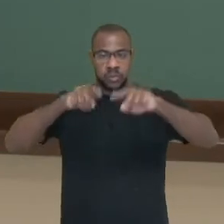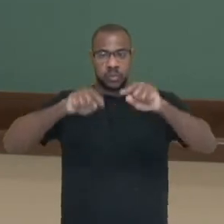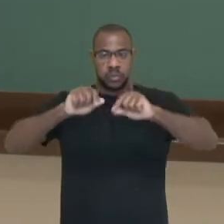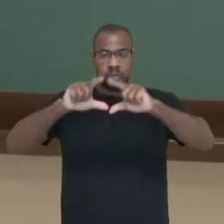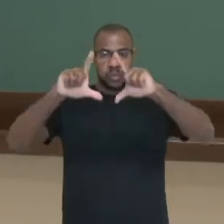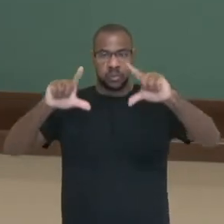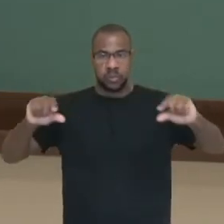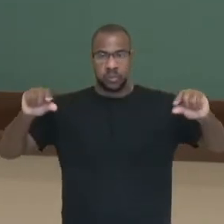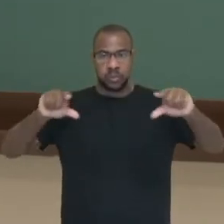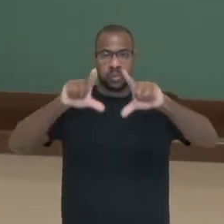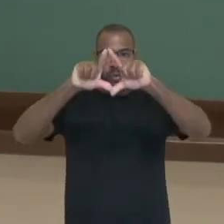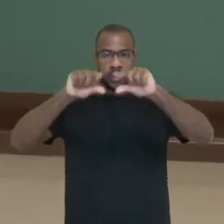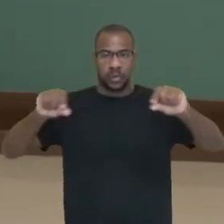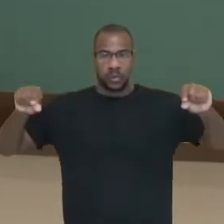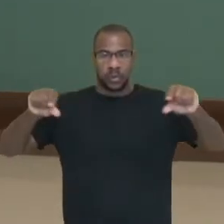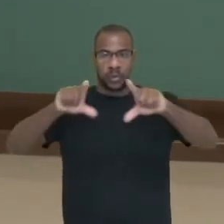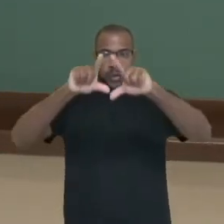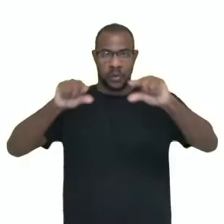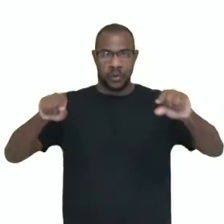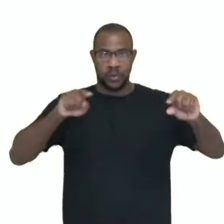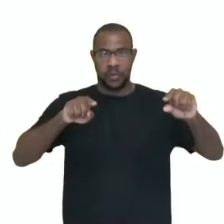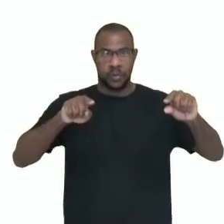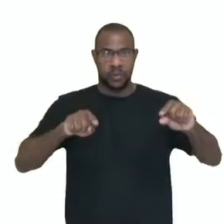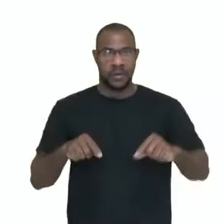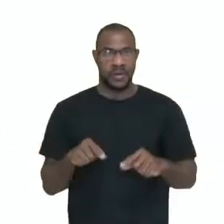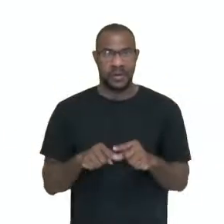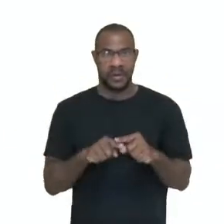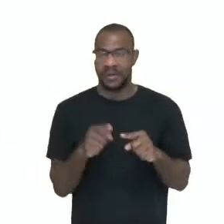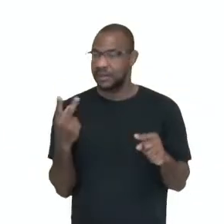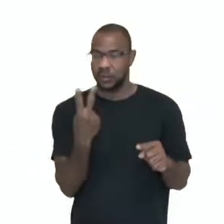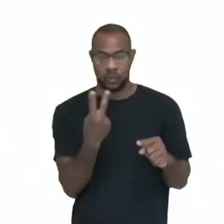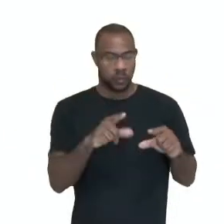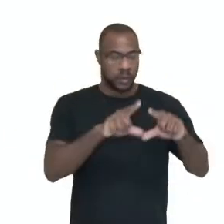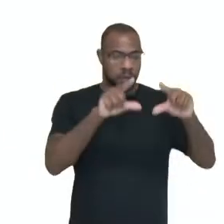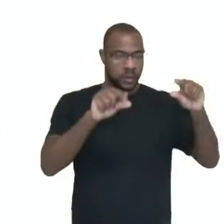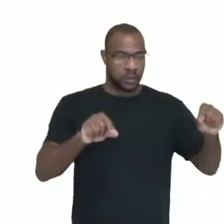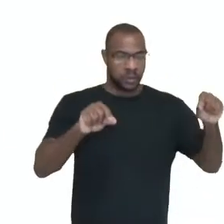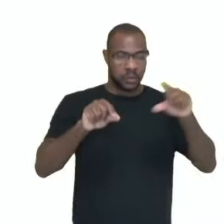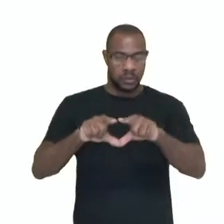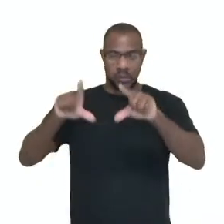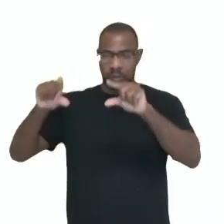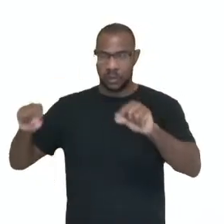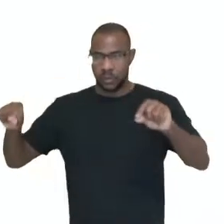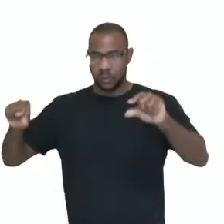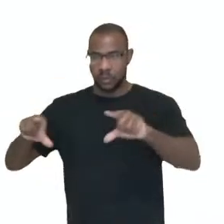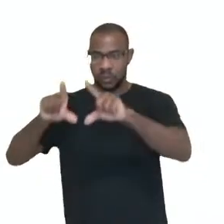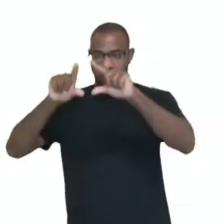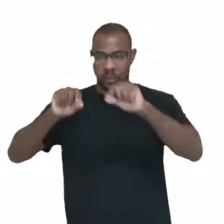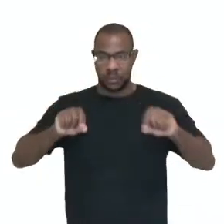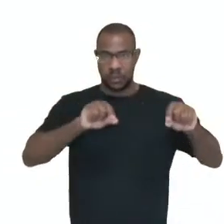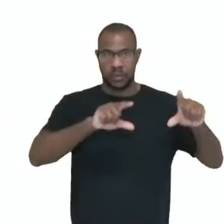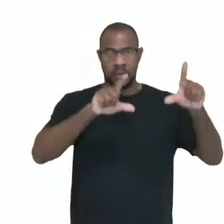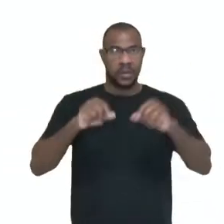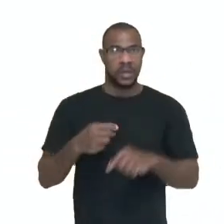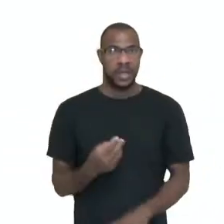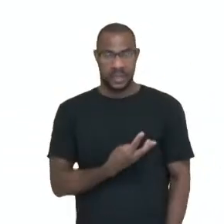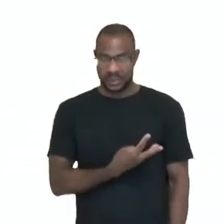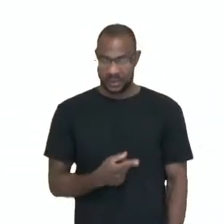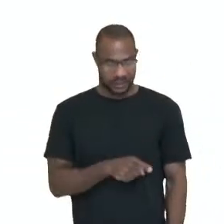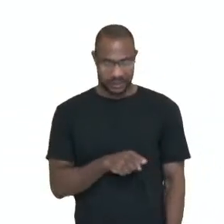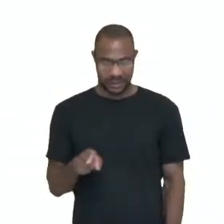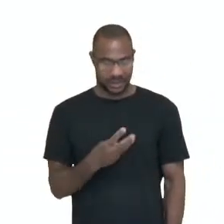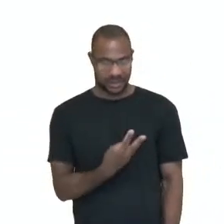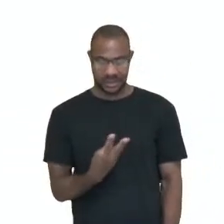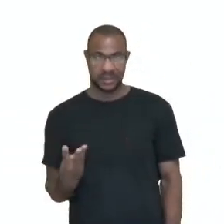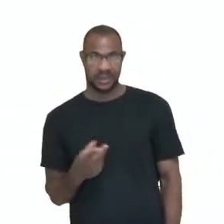duas barrigas, o segundo harmônico. A de baixo, 3 barrigas, terceiro harmônico. Então aqui para